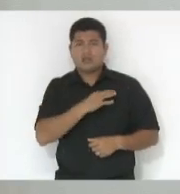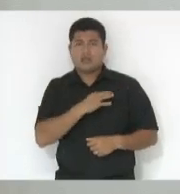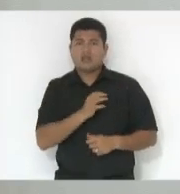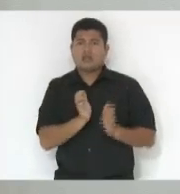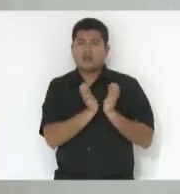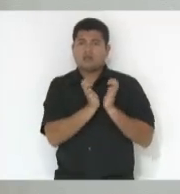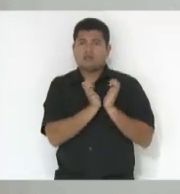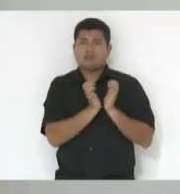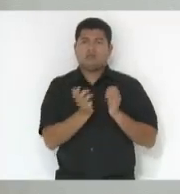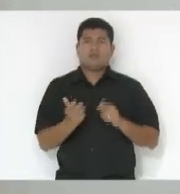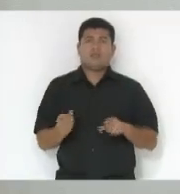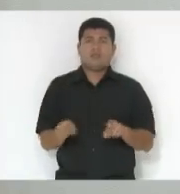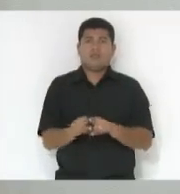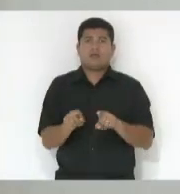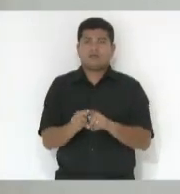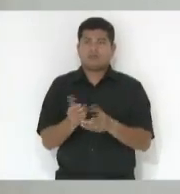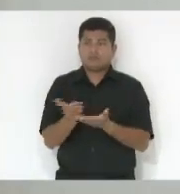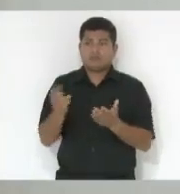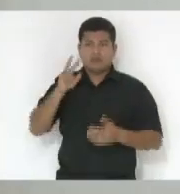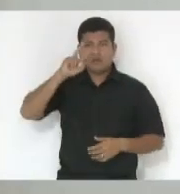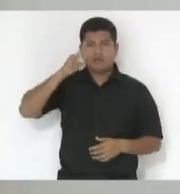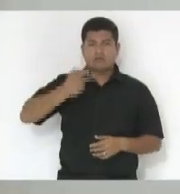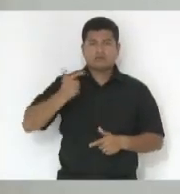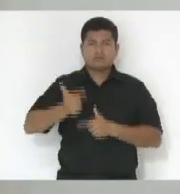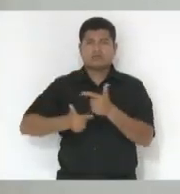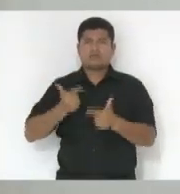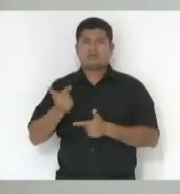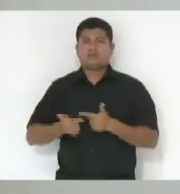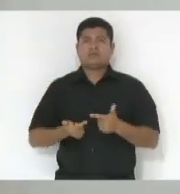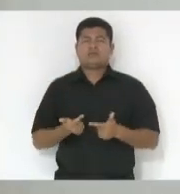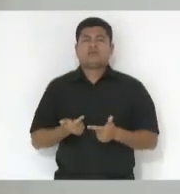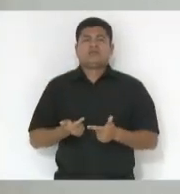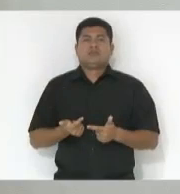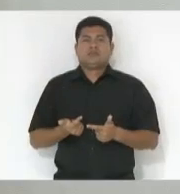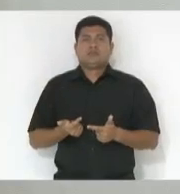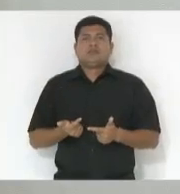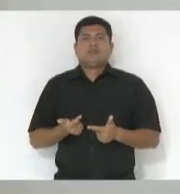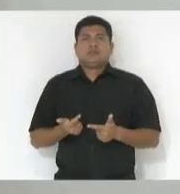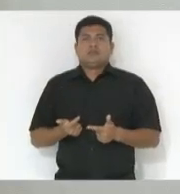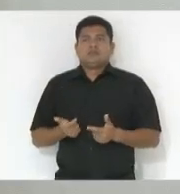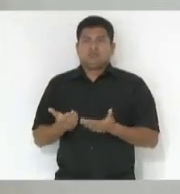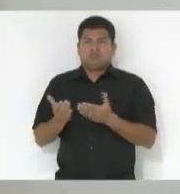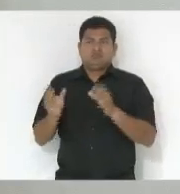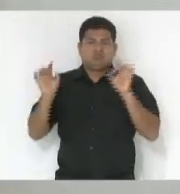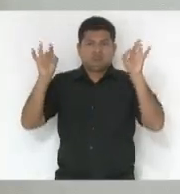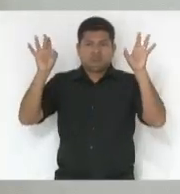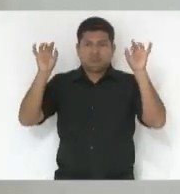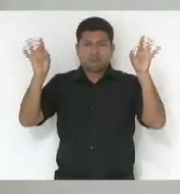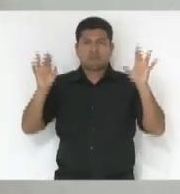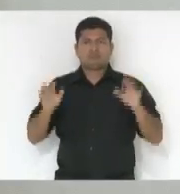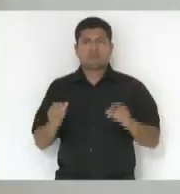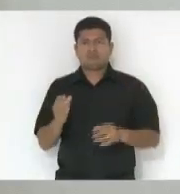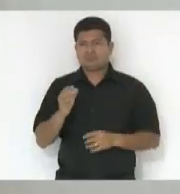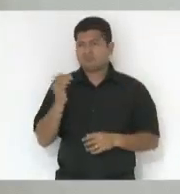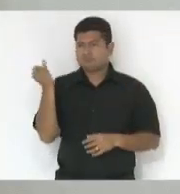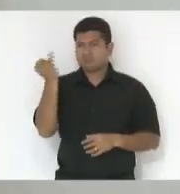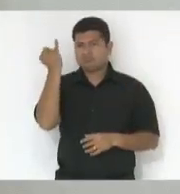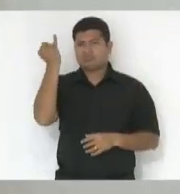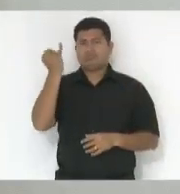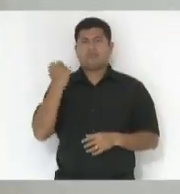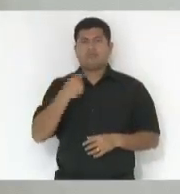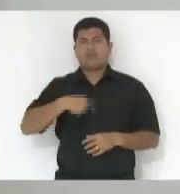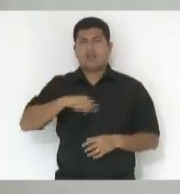entidades que tão bem reconhecemos pelo trabalho de benemerência que executam sejam, de